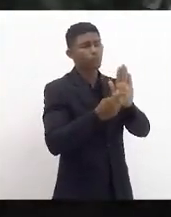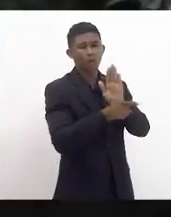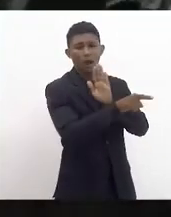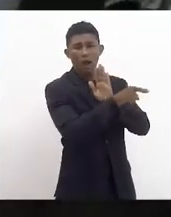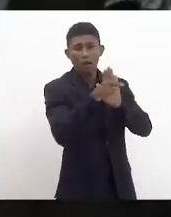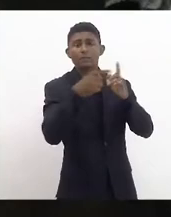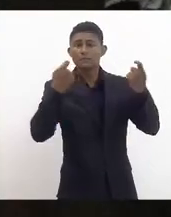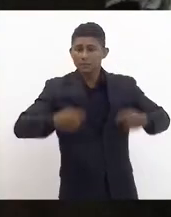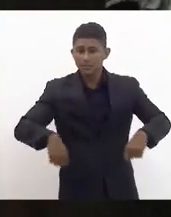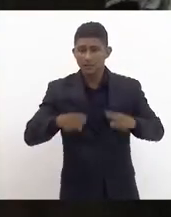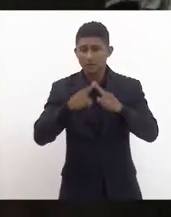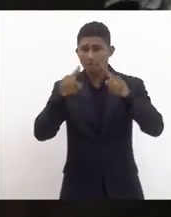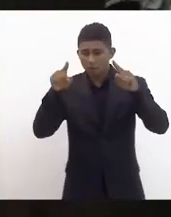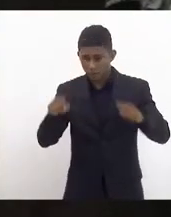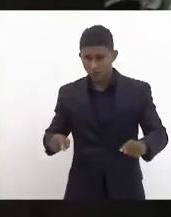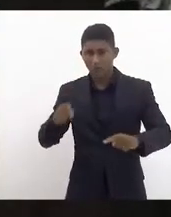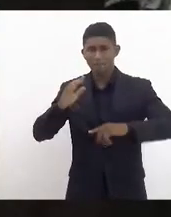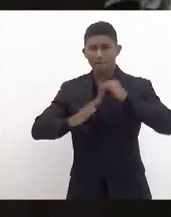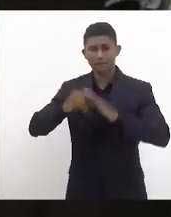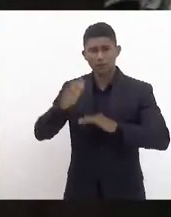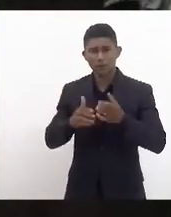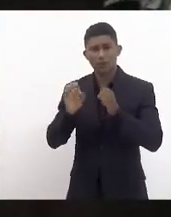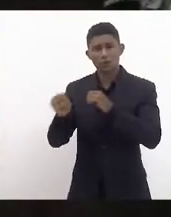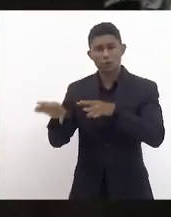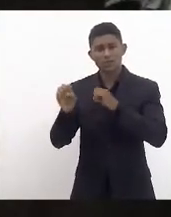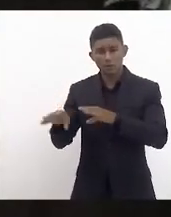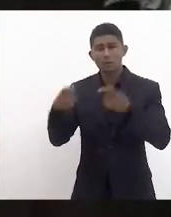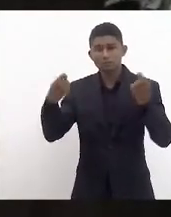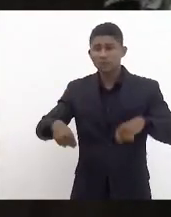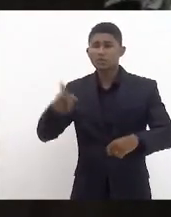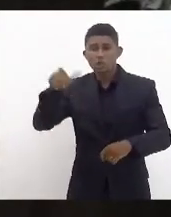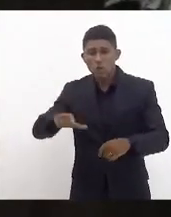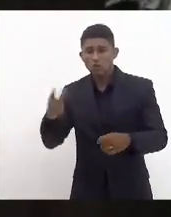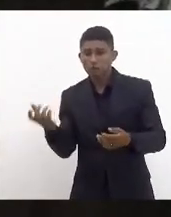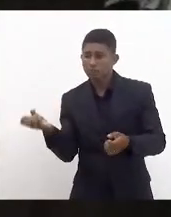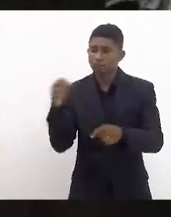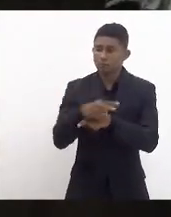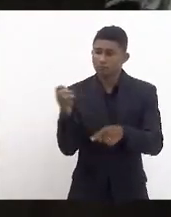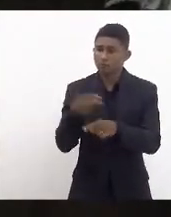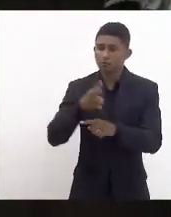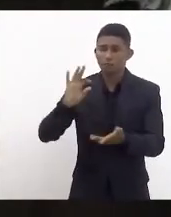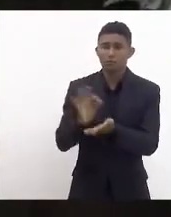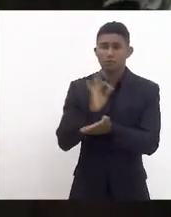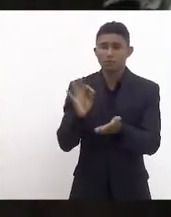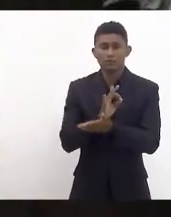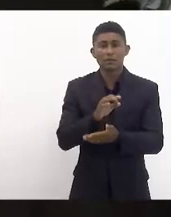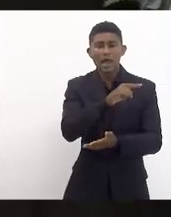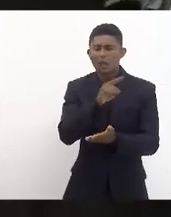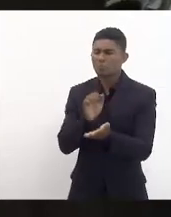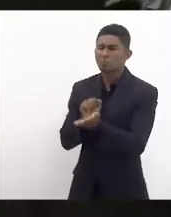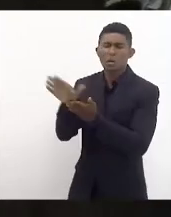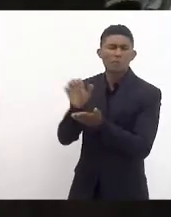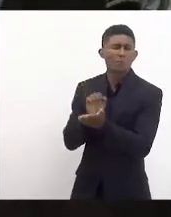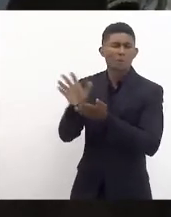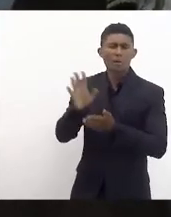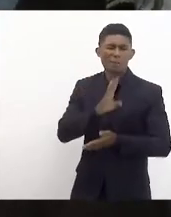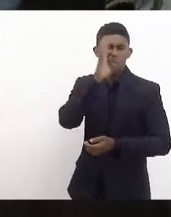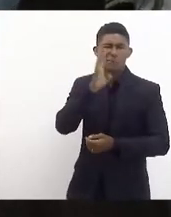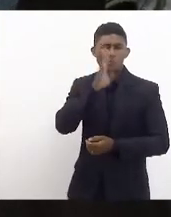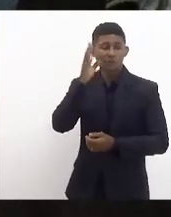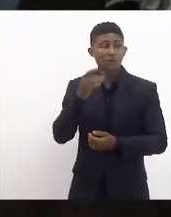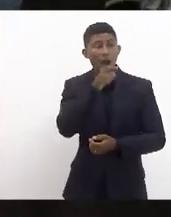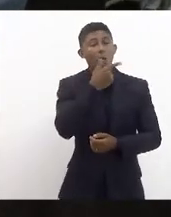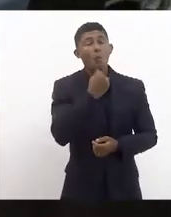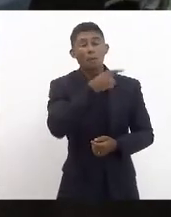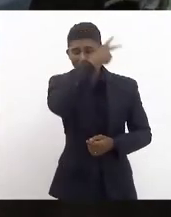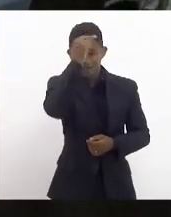os profissionais da educação que ele demitiu indevidamente. Ora, para calar a boca desta parlamentar,